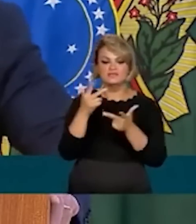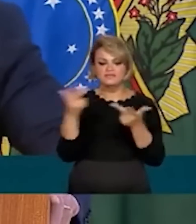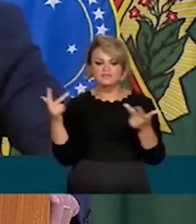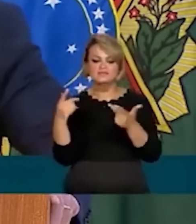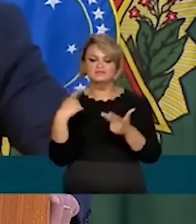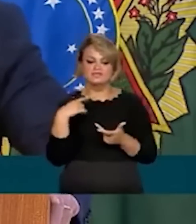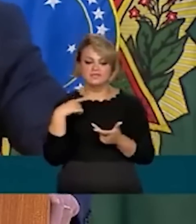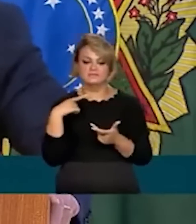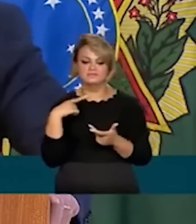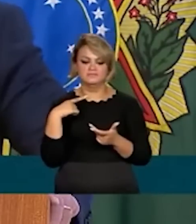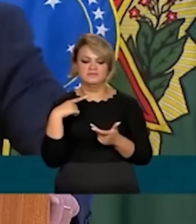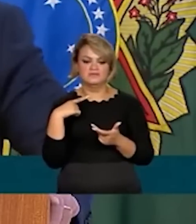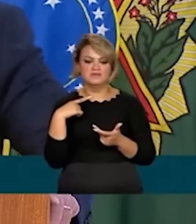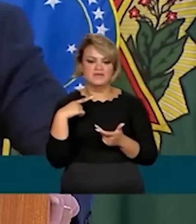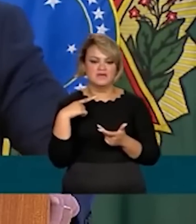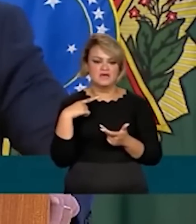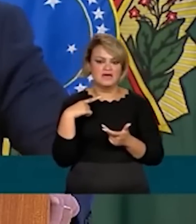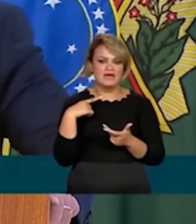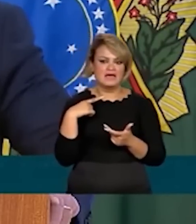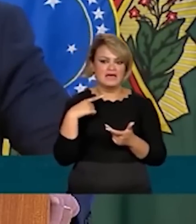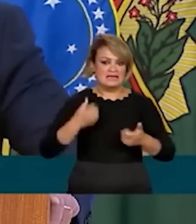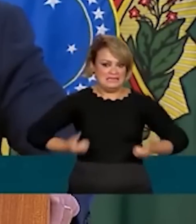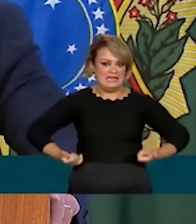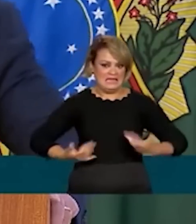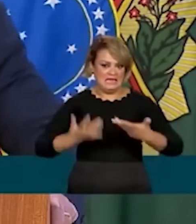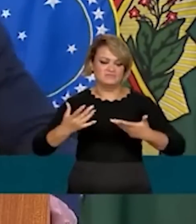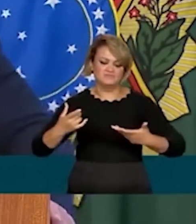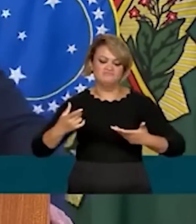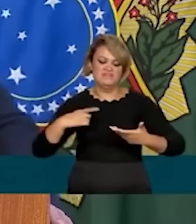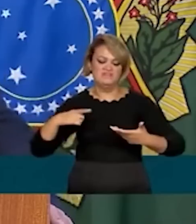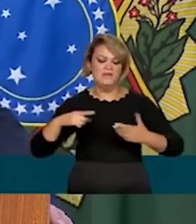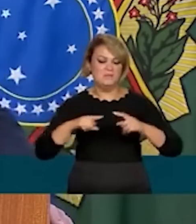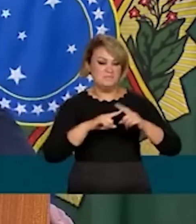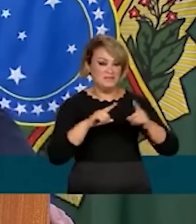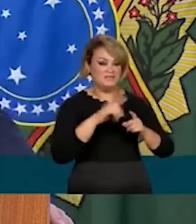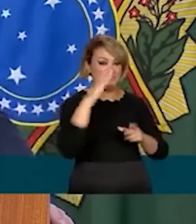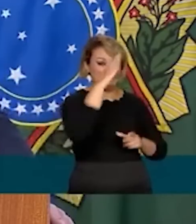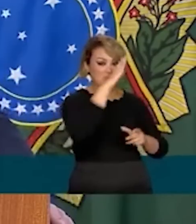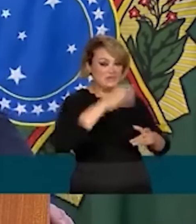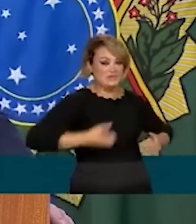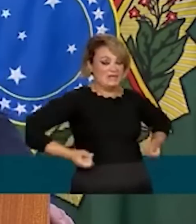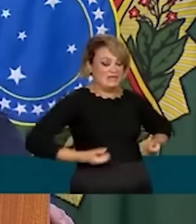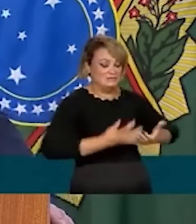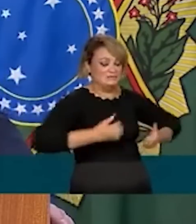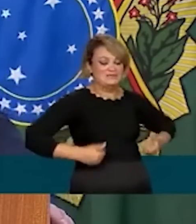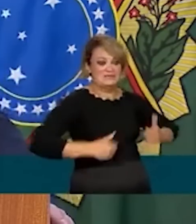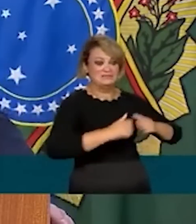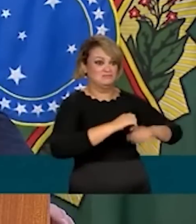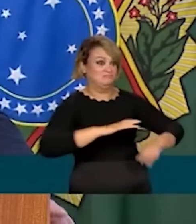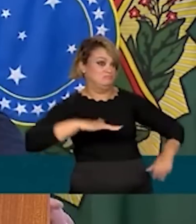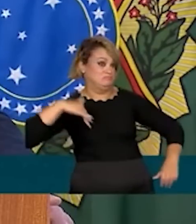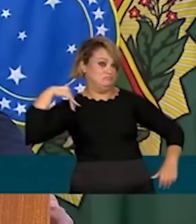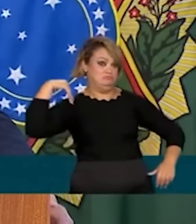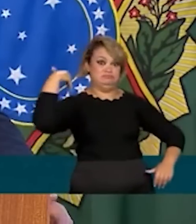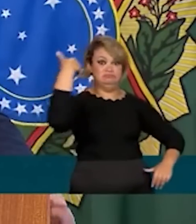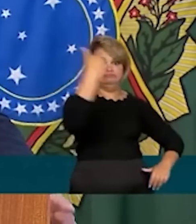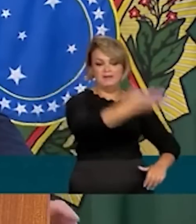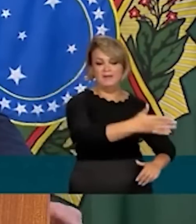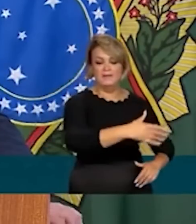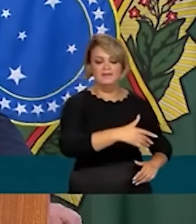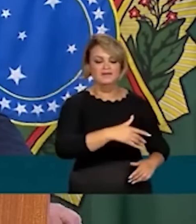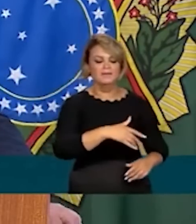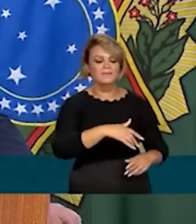não gastaram o que esse cidadão gastou na perspectiva de perpetuar